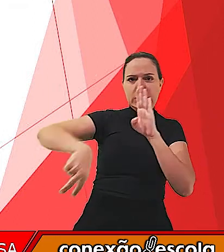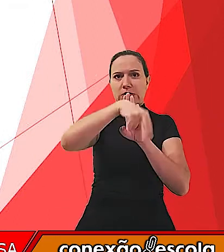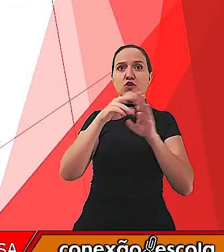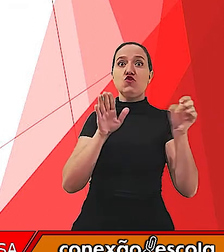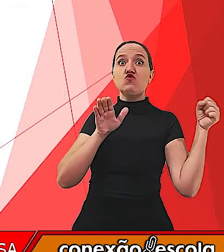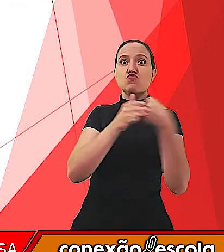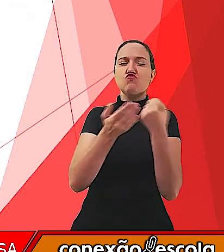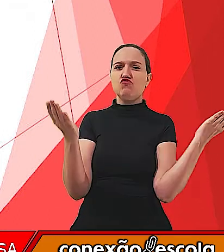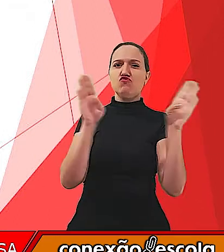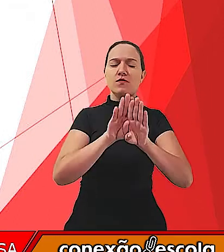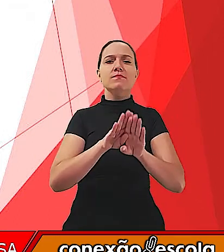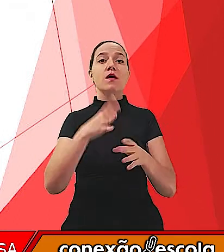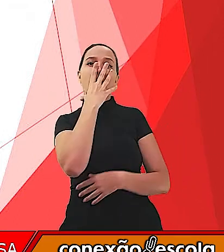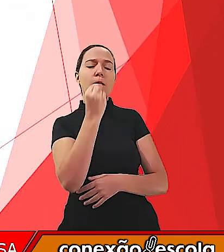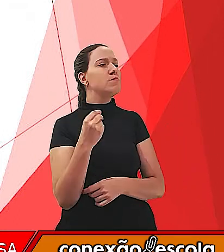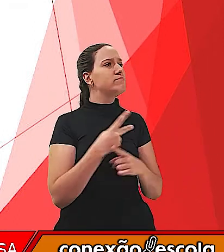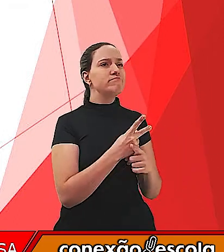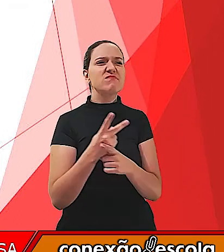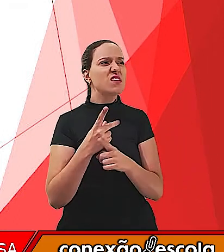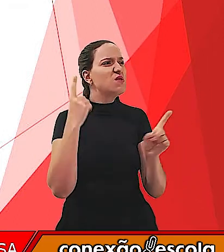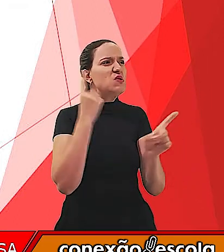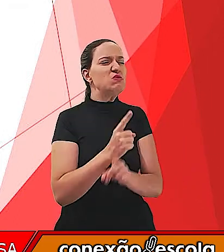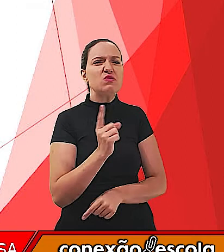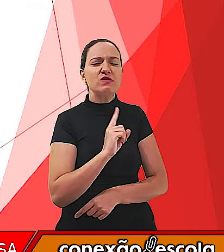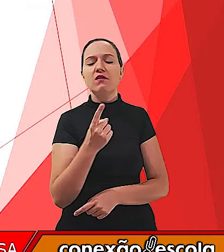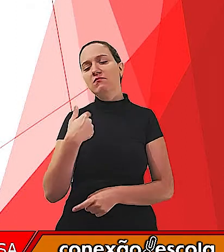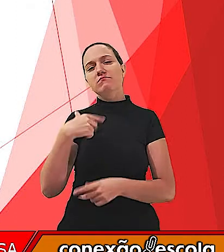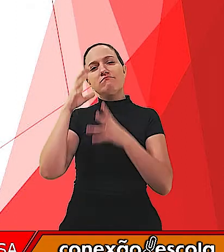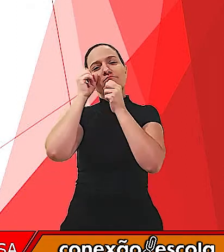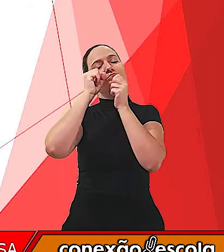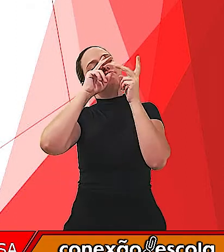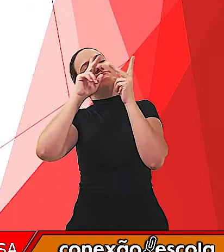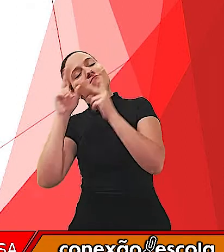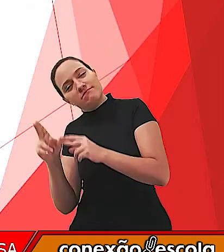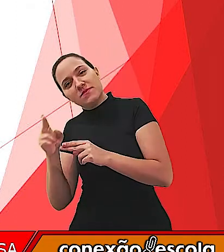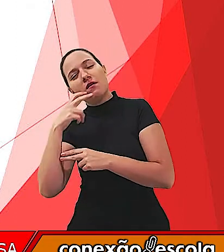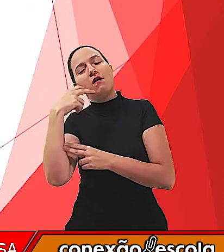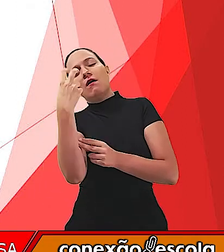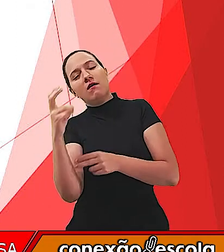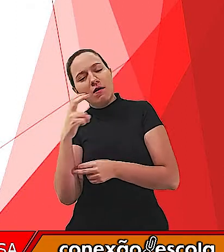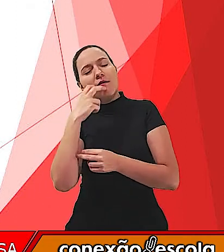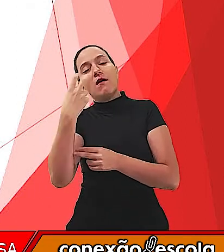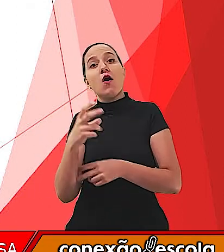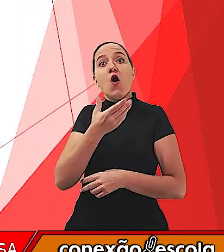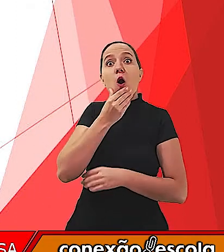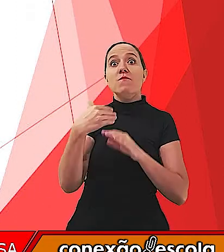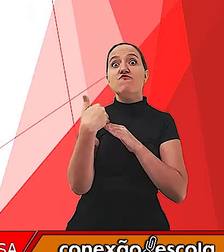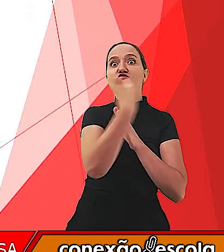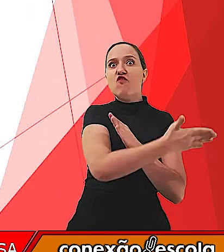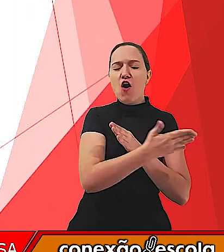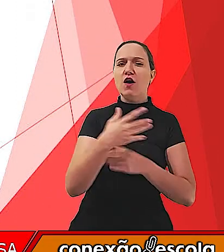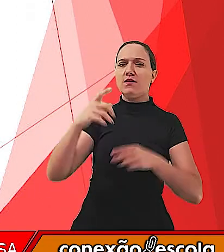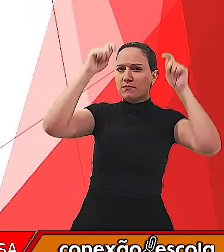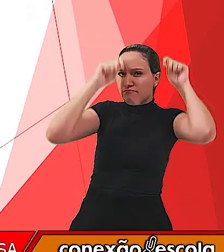uma cochilada e começou a roncar. Um caçador que passava escutou. "Que ronco